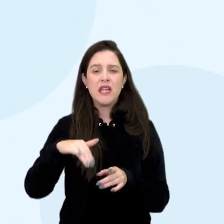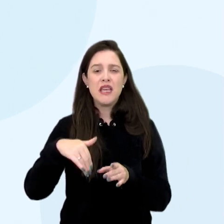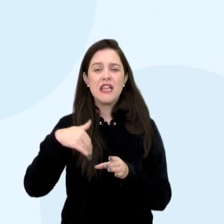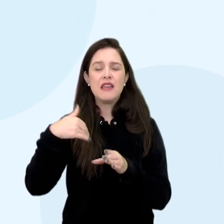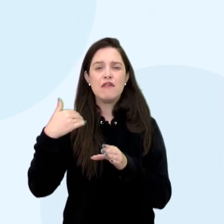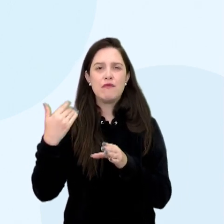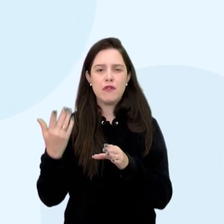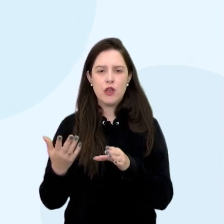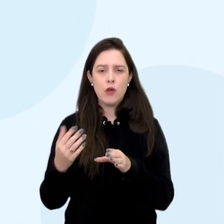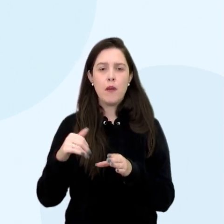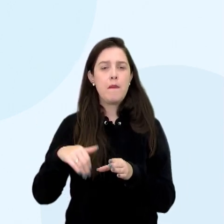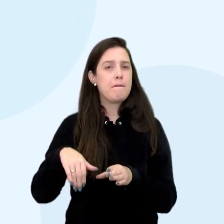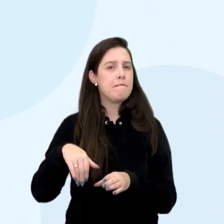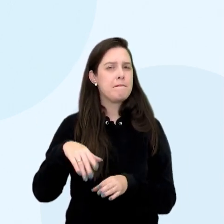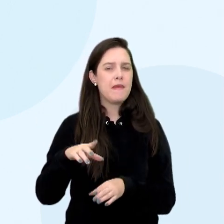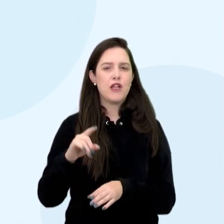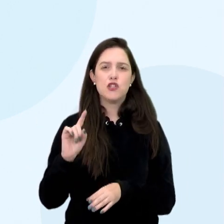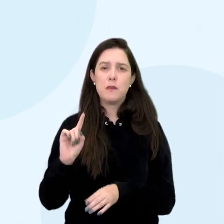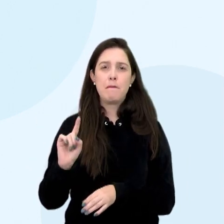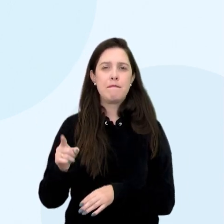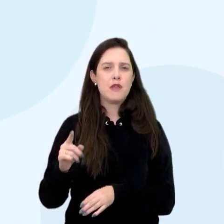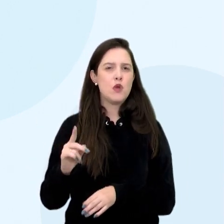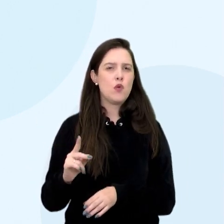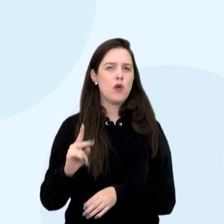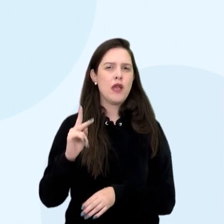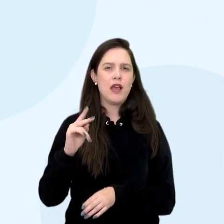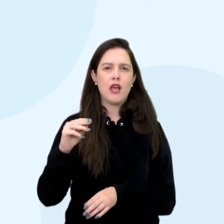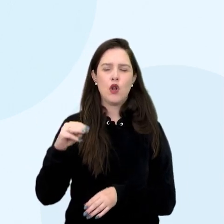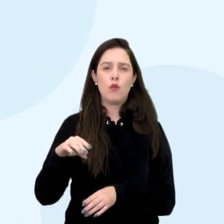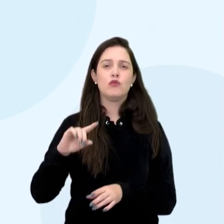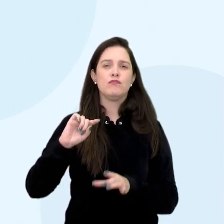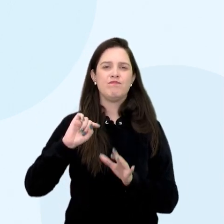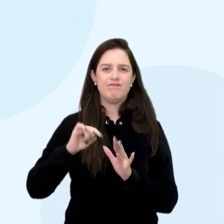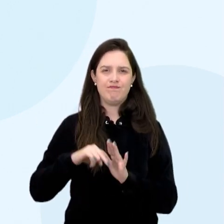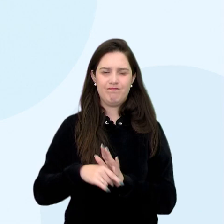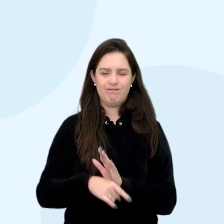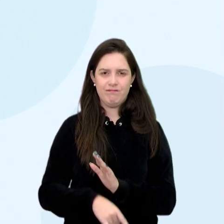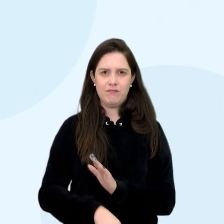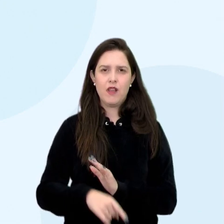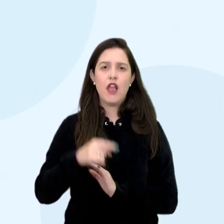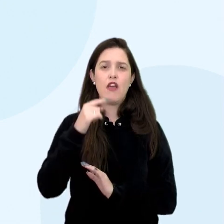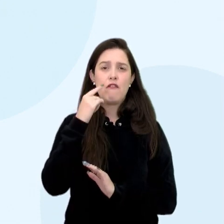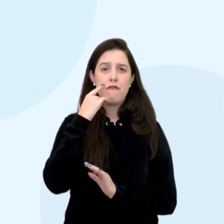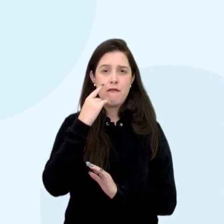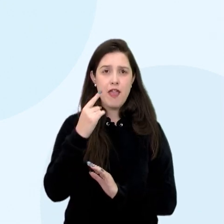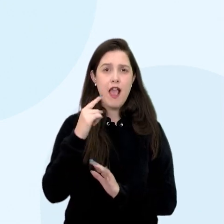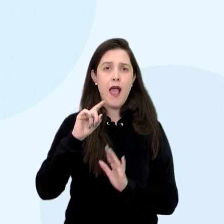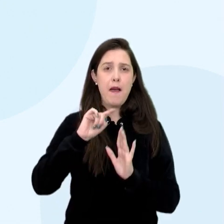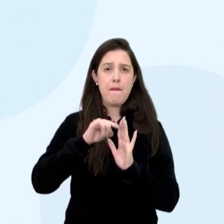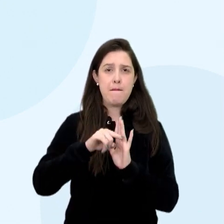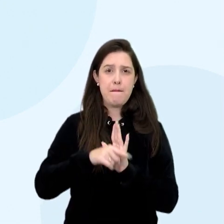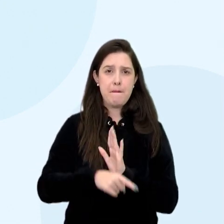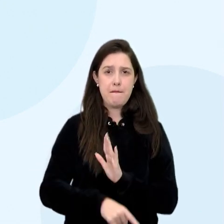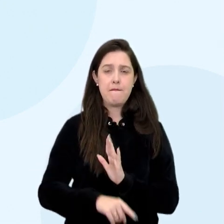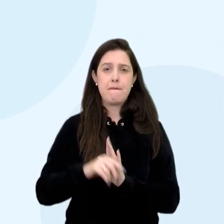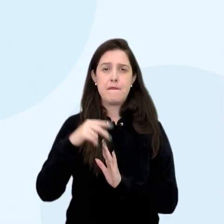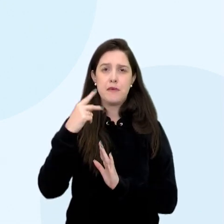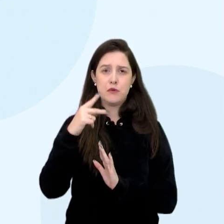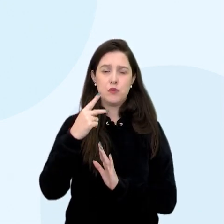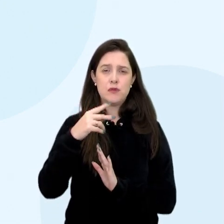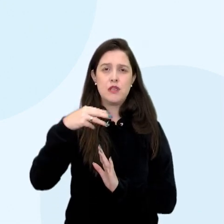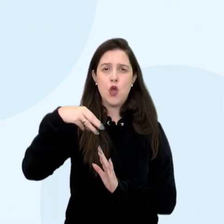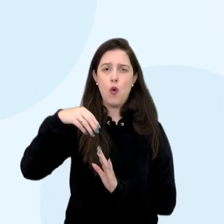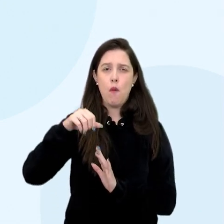de 2.100 quilômetros de profundidade. Então vejo que a profundidade, né, do manto no seu